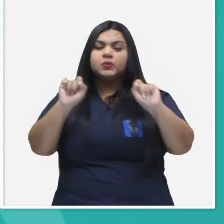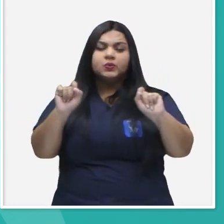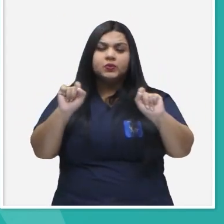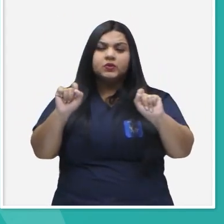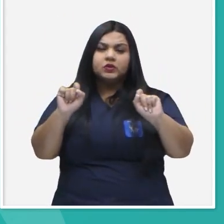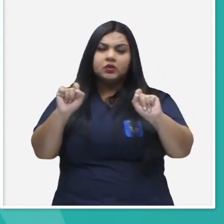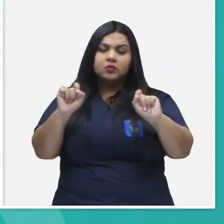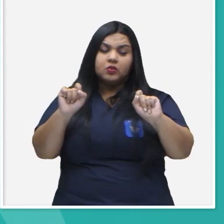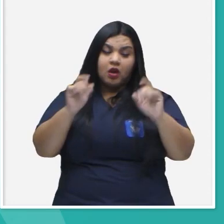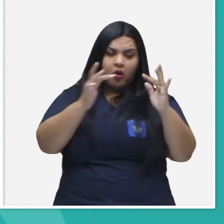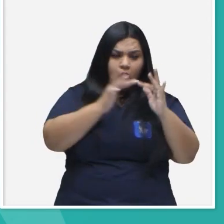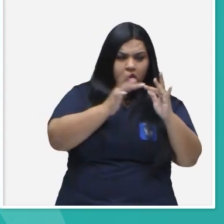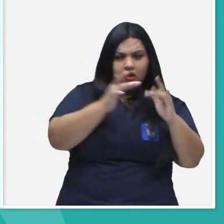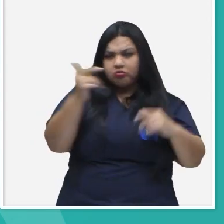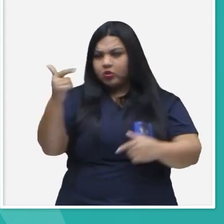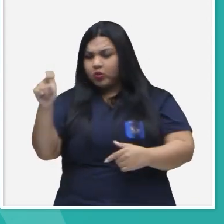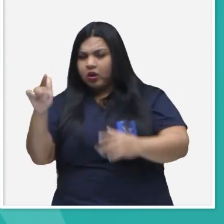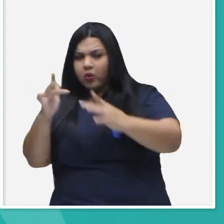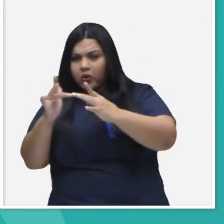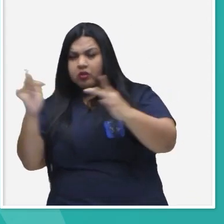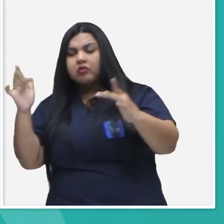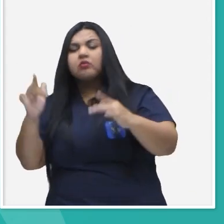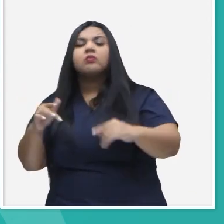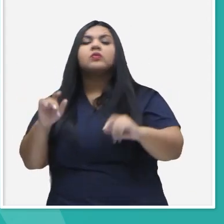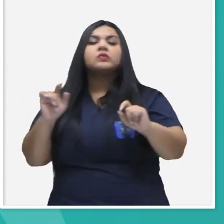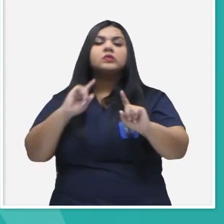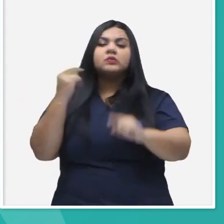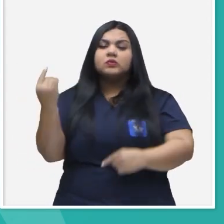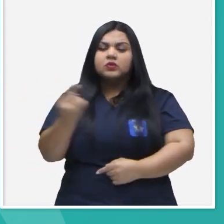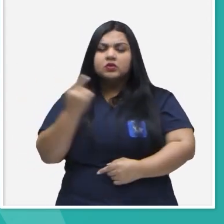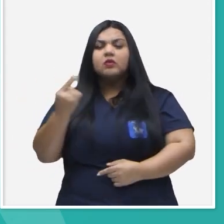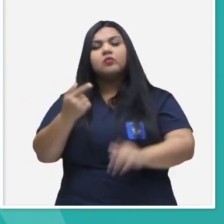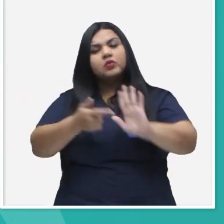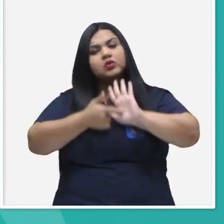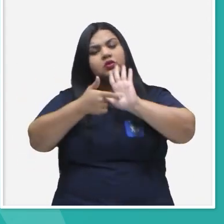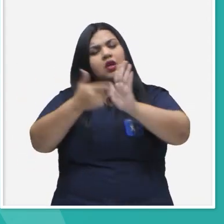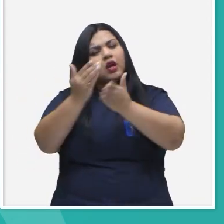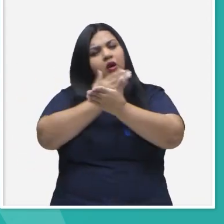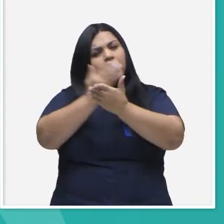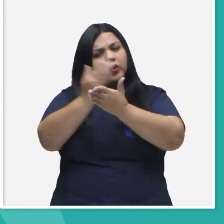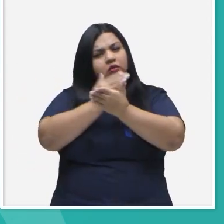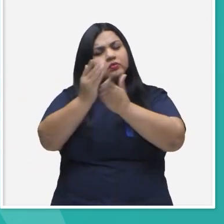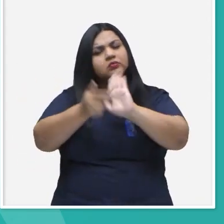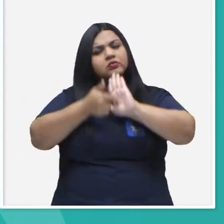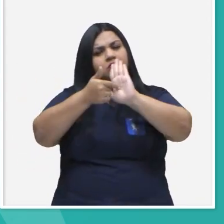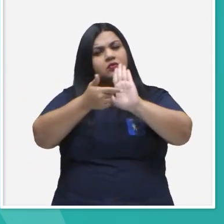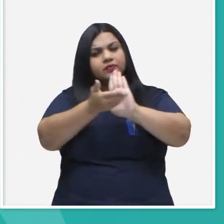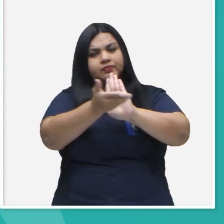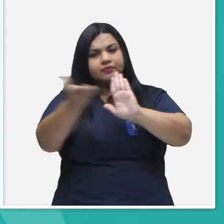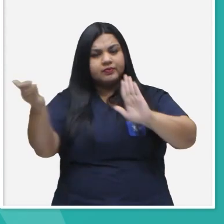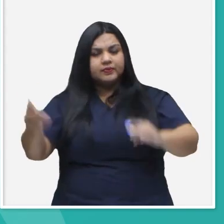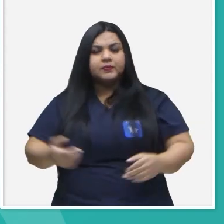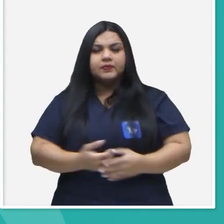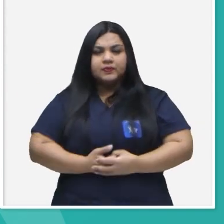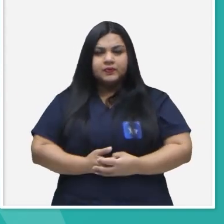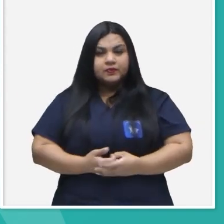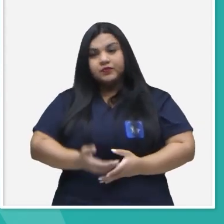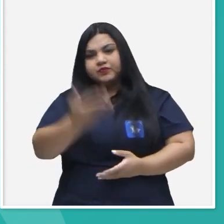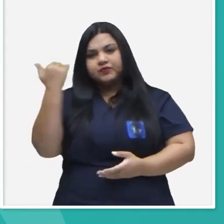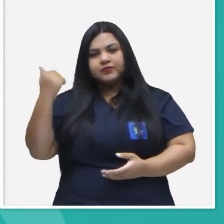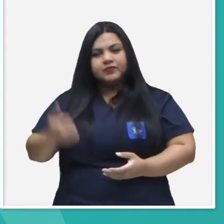e não interação dos esportes individuais, eu trouxe alguns aqui para apresentar para vocês. Vamos